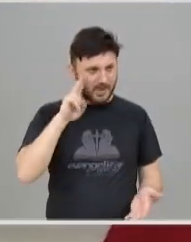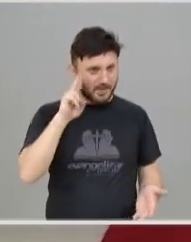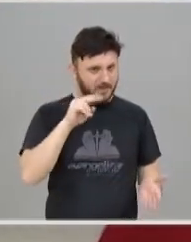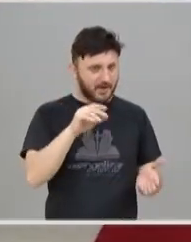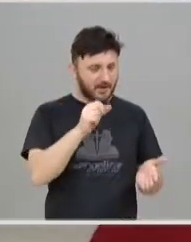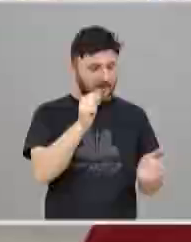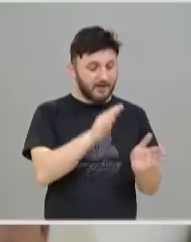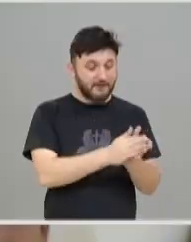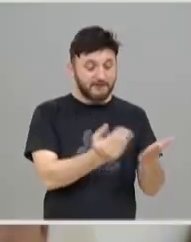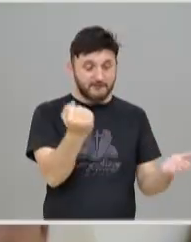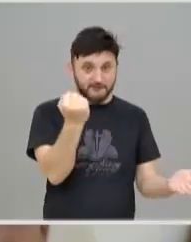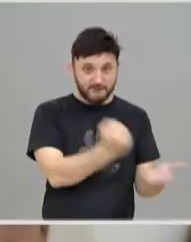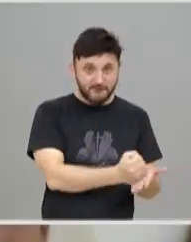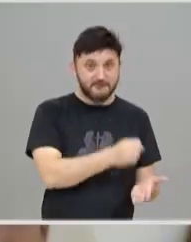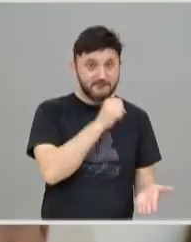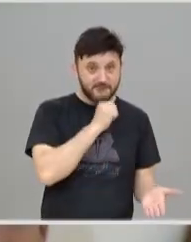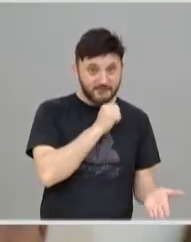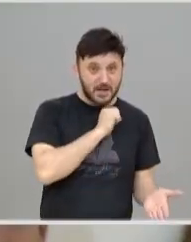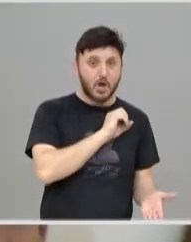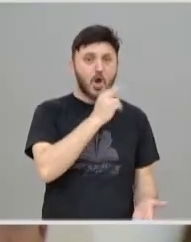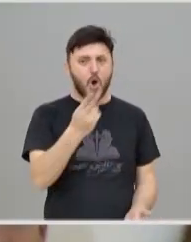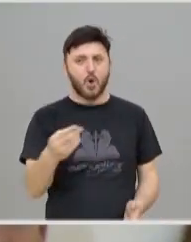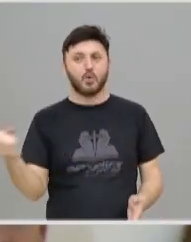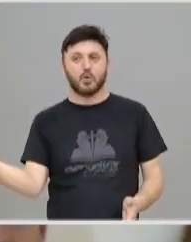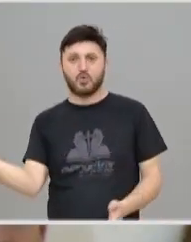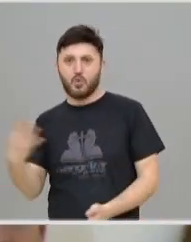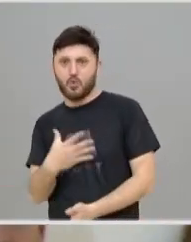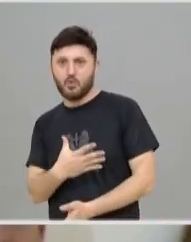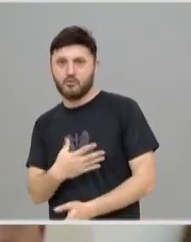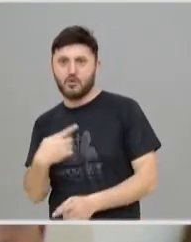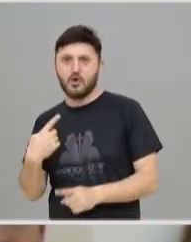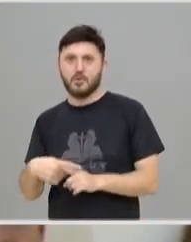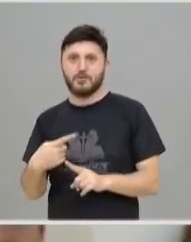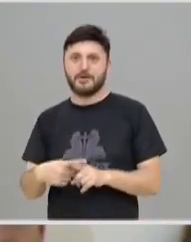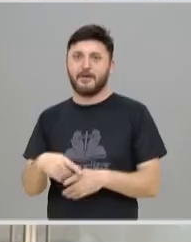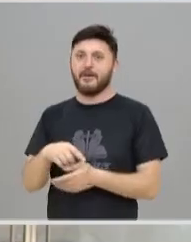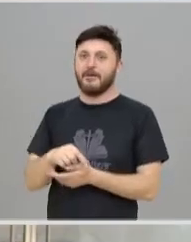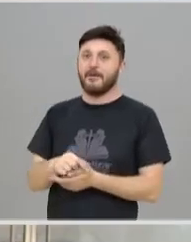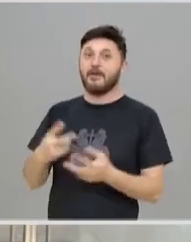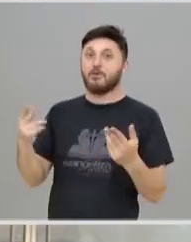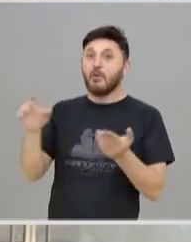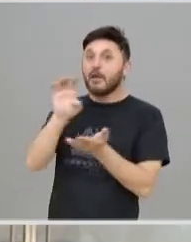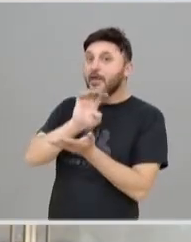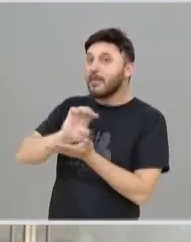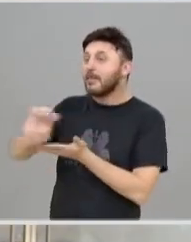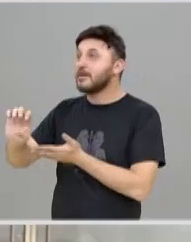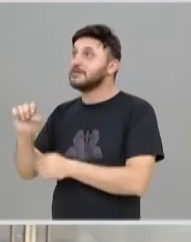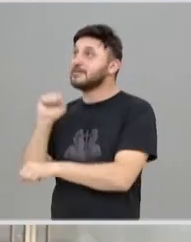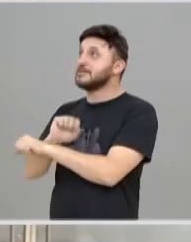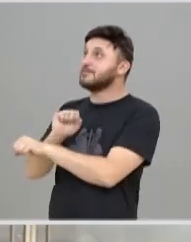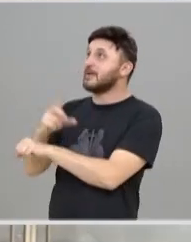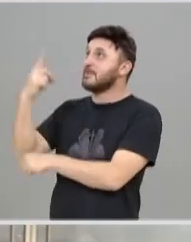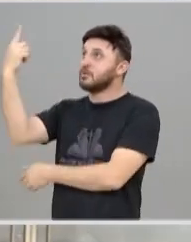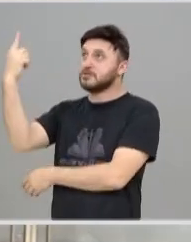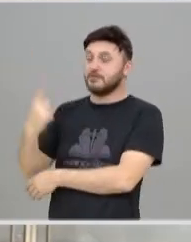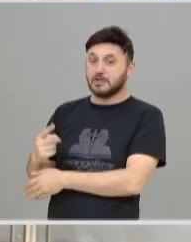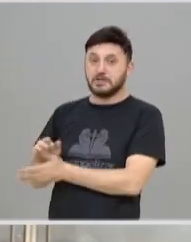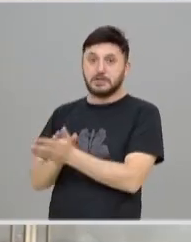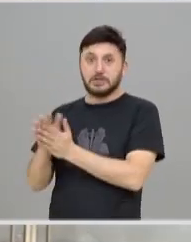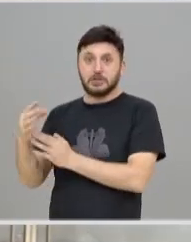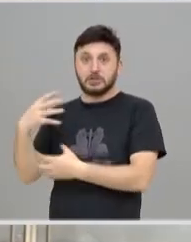Será que você não está ainda fazendo a experiência de Elias e esperando esse Deus chegar de uma forma